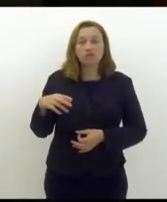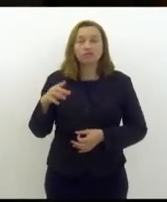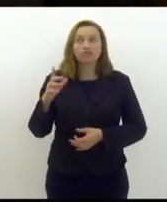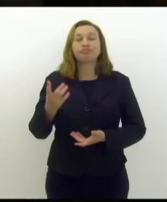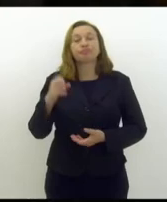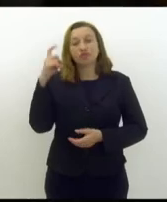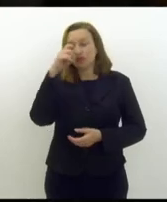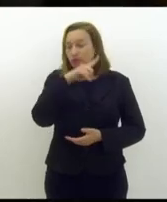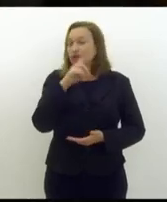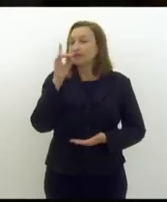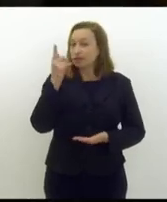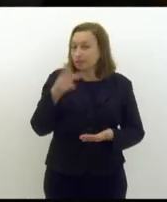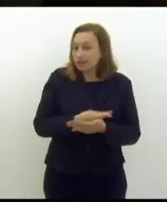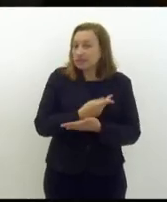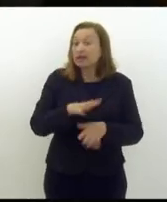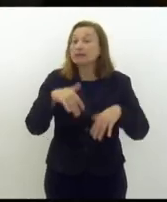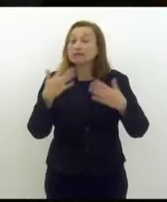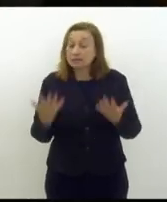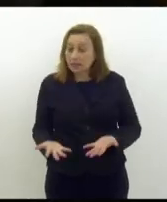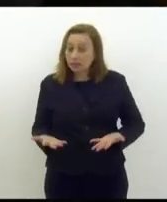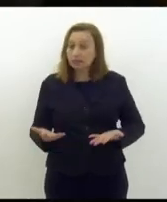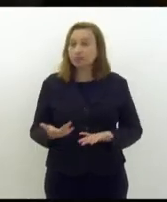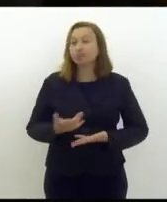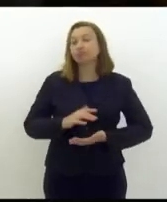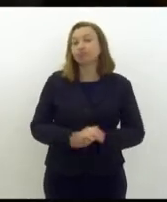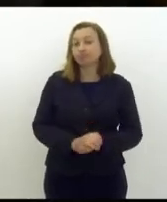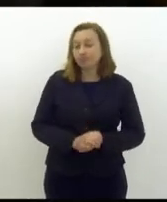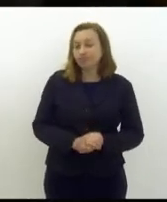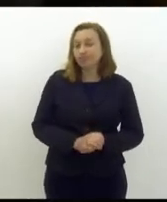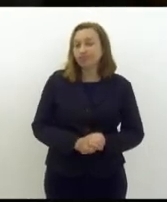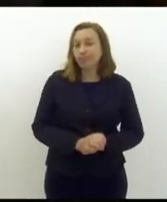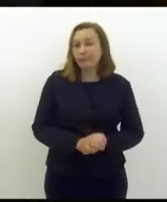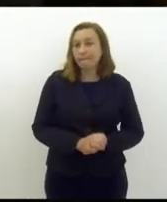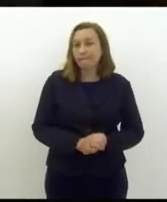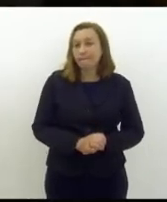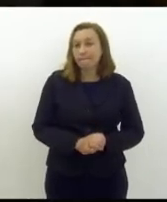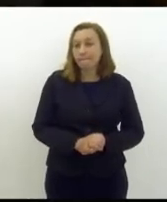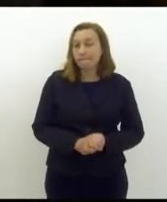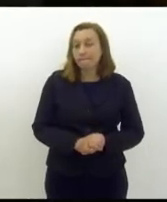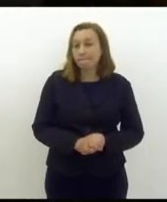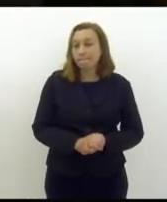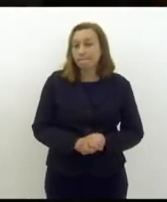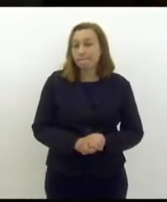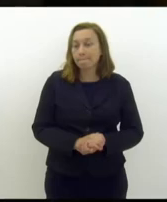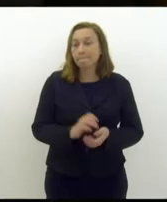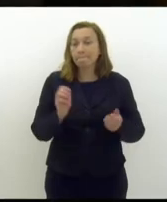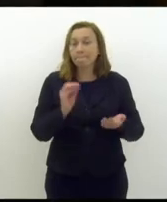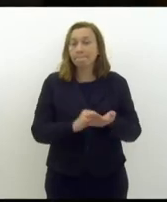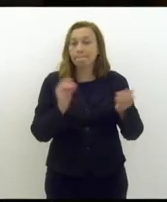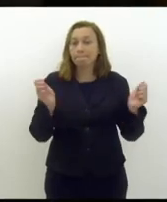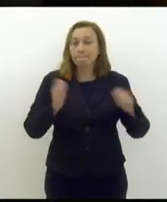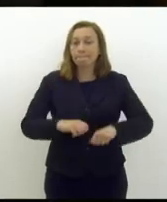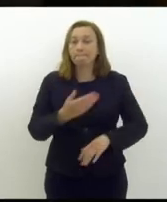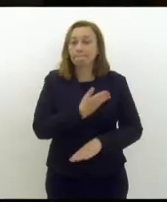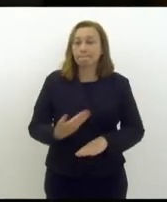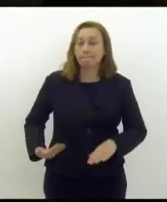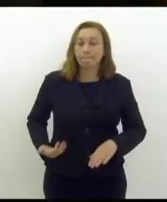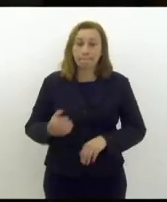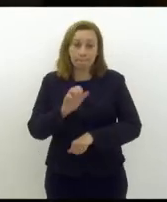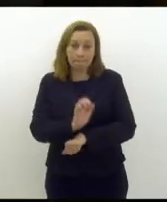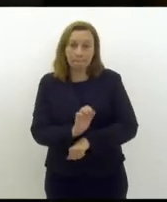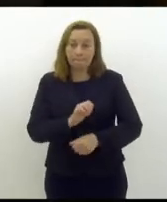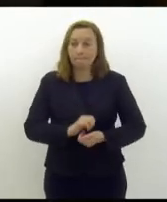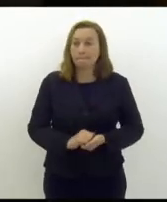serem realizadas então isso prevê evidentemente a impossibilidade do governo do Estado